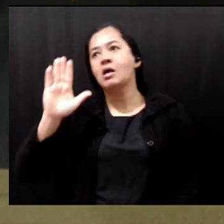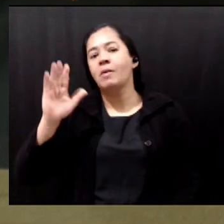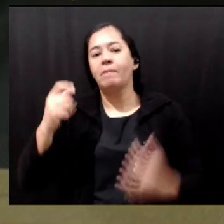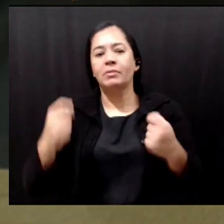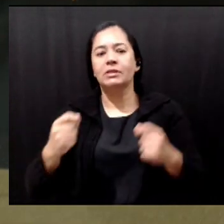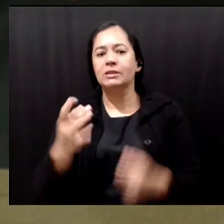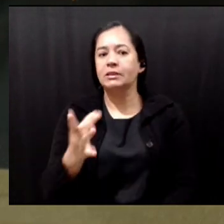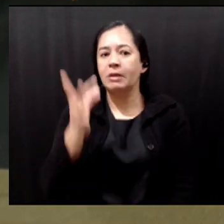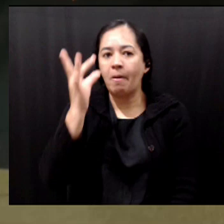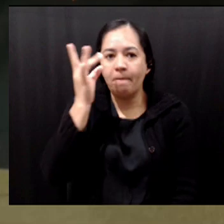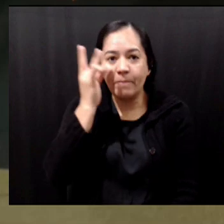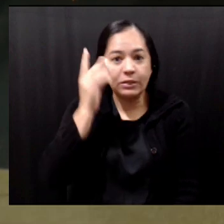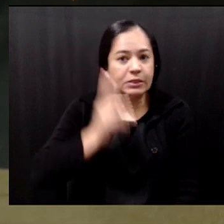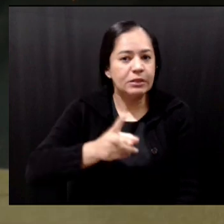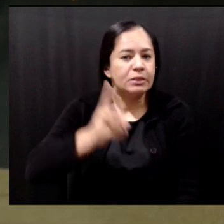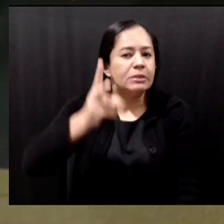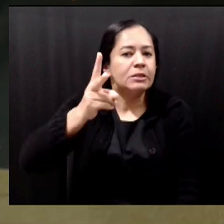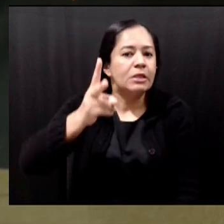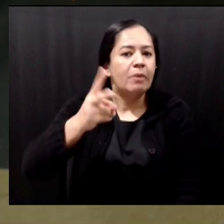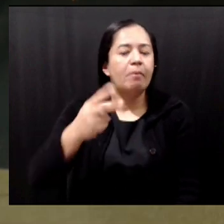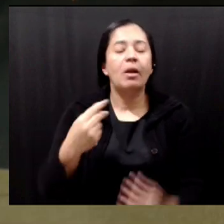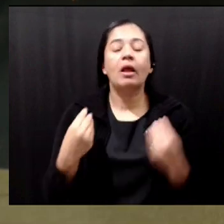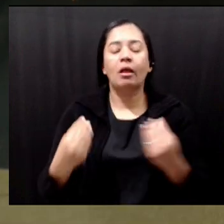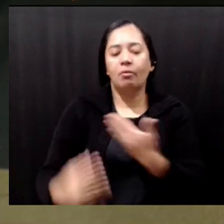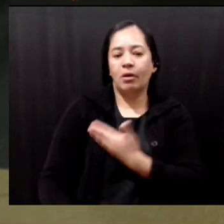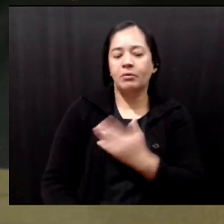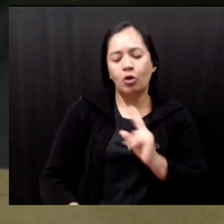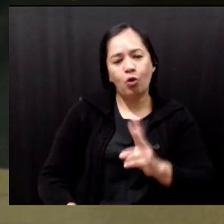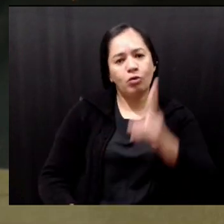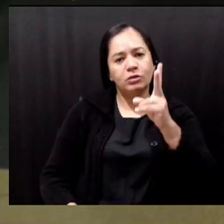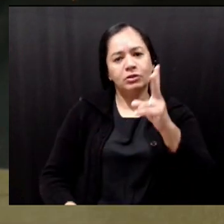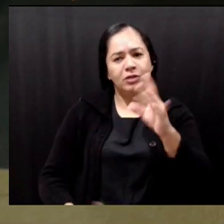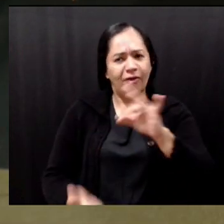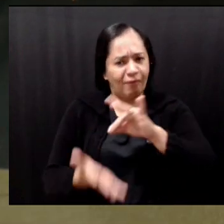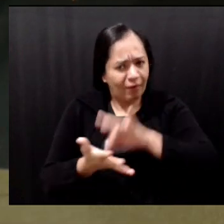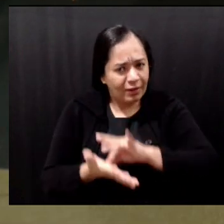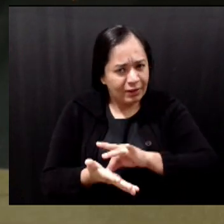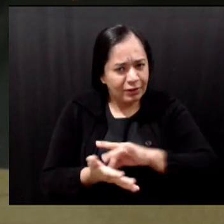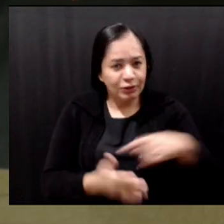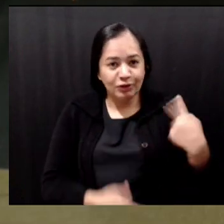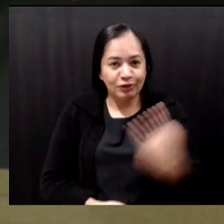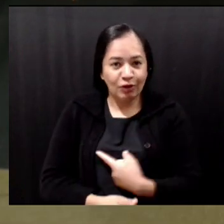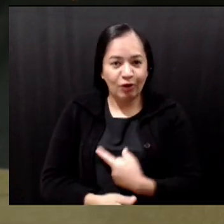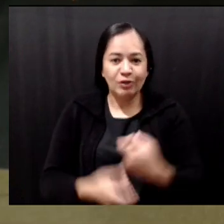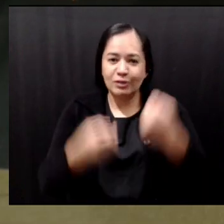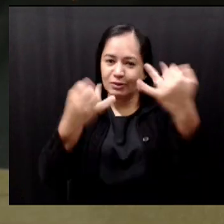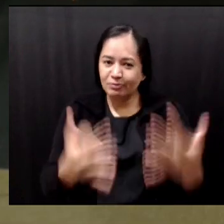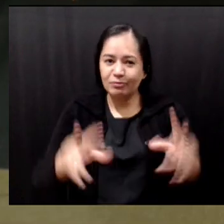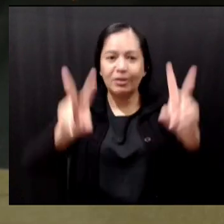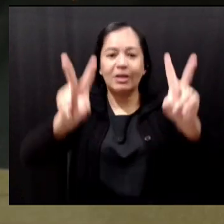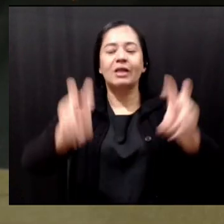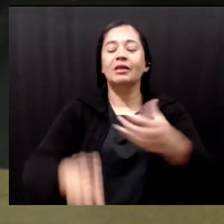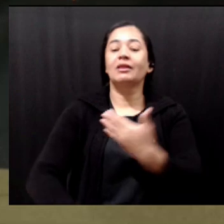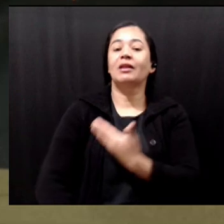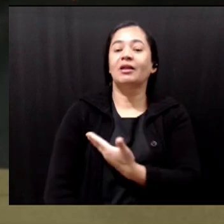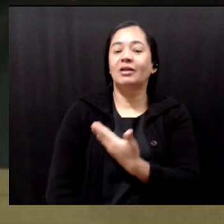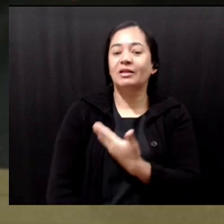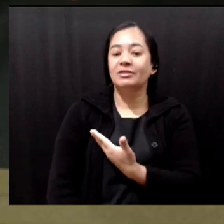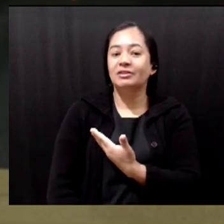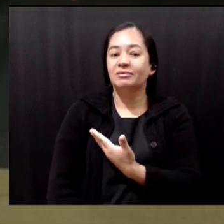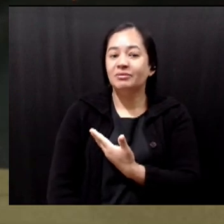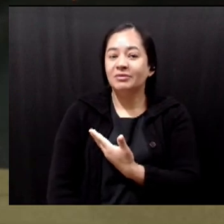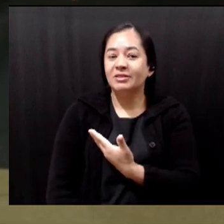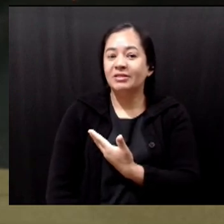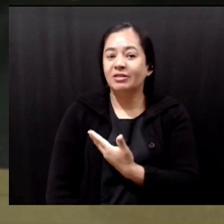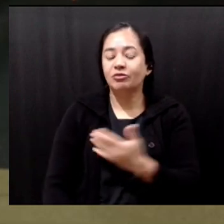todo para que uma amizade continue sendo real? A gente vai falar sobre a amizade de baixa manutenção,